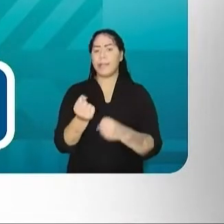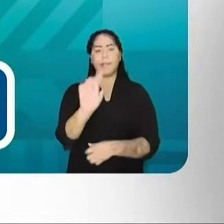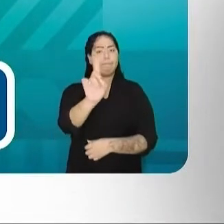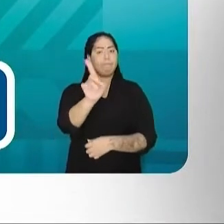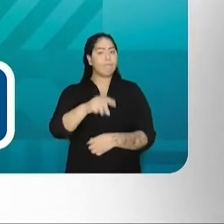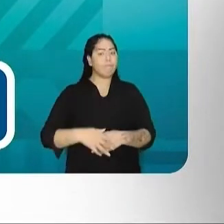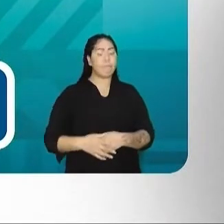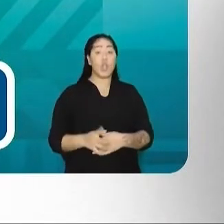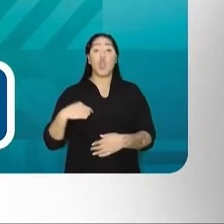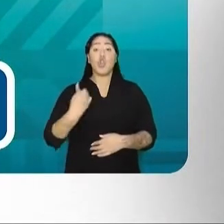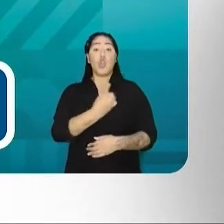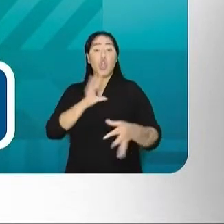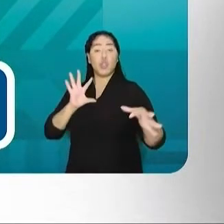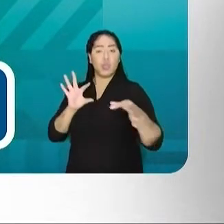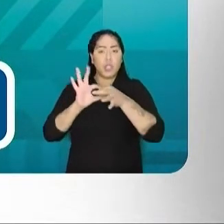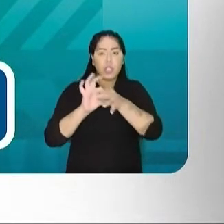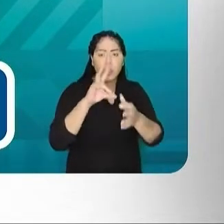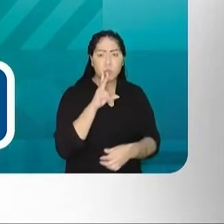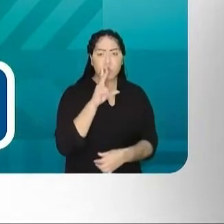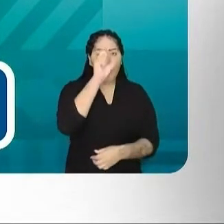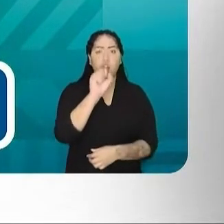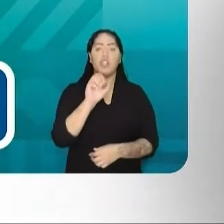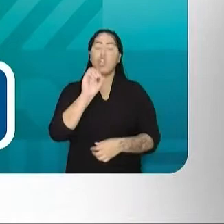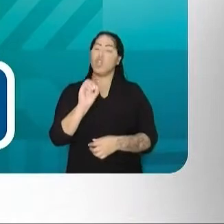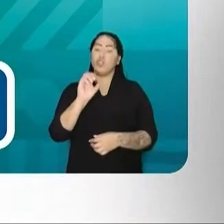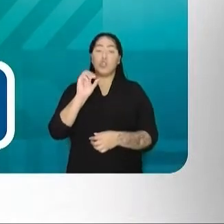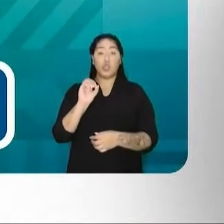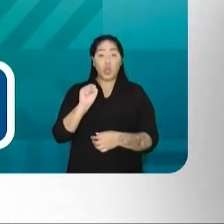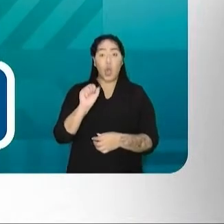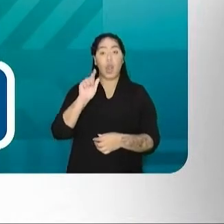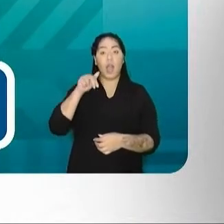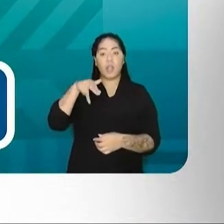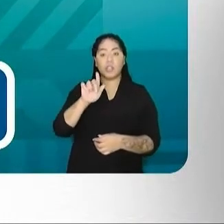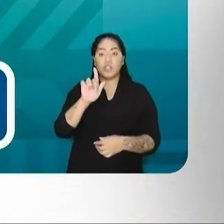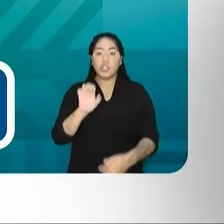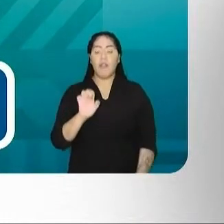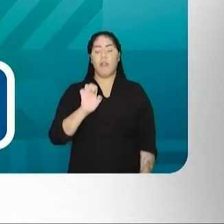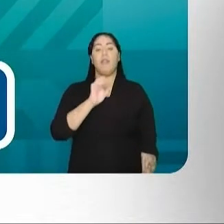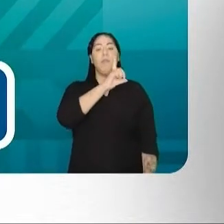as mulheres. Unidas, somos ainda mais fortes. Solange Freitas,